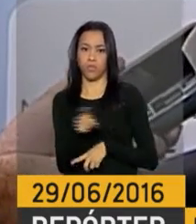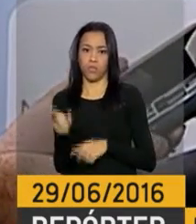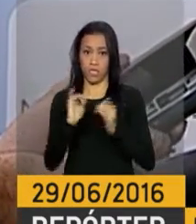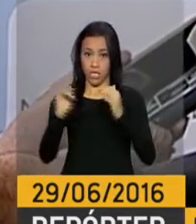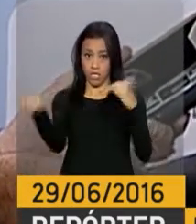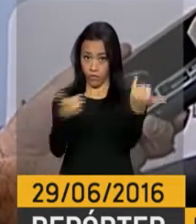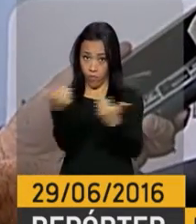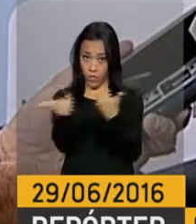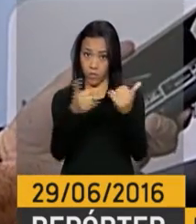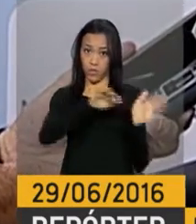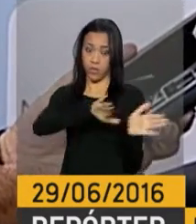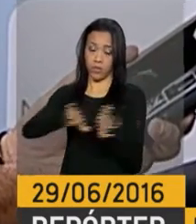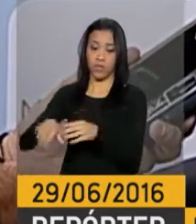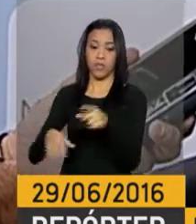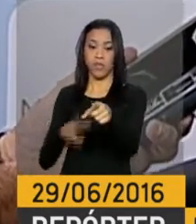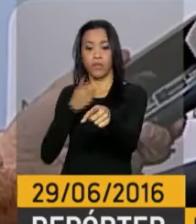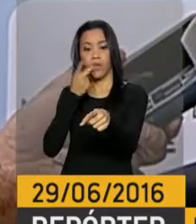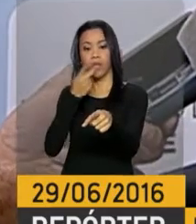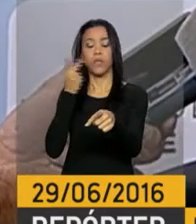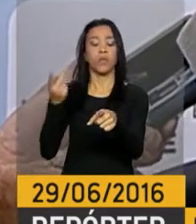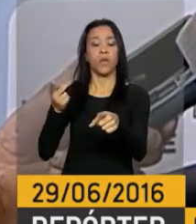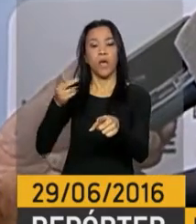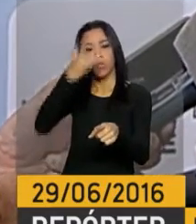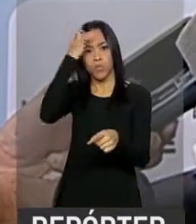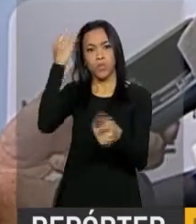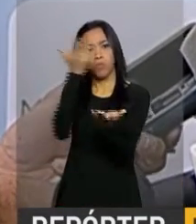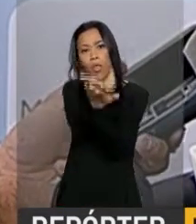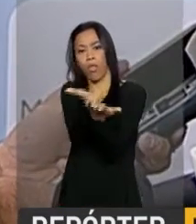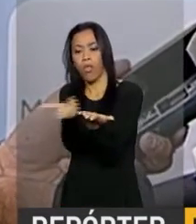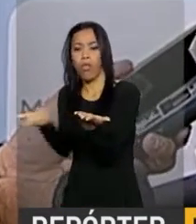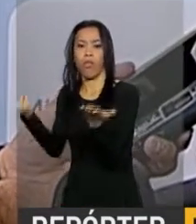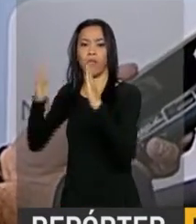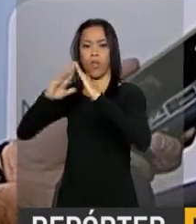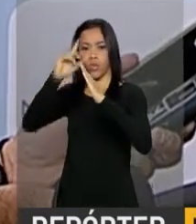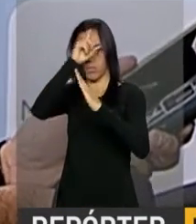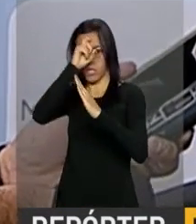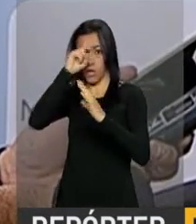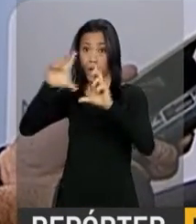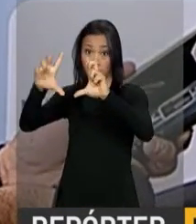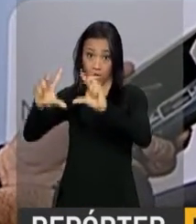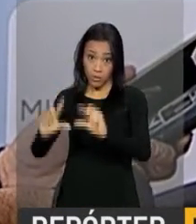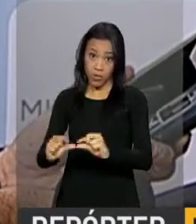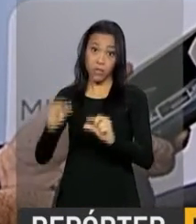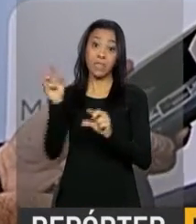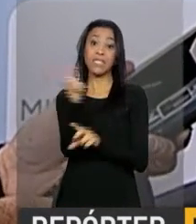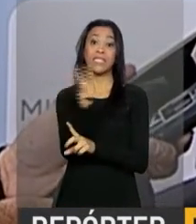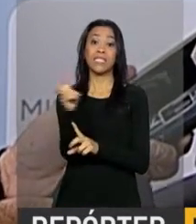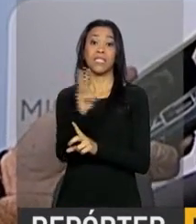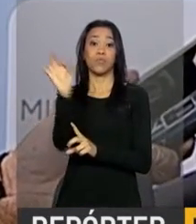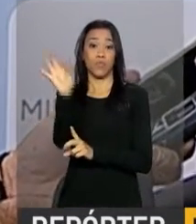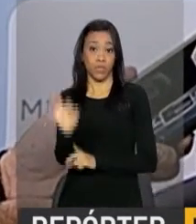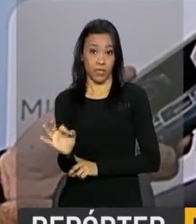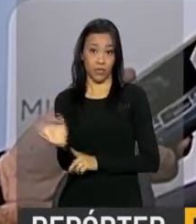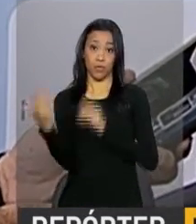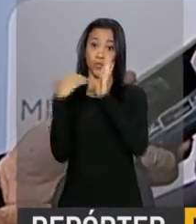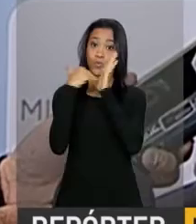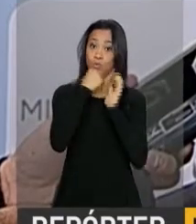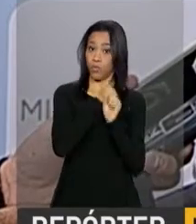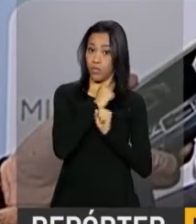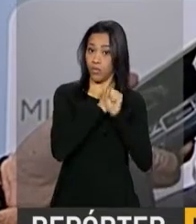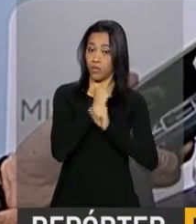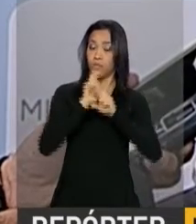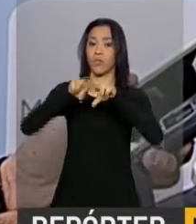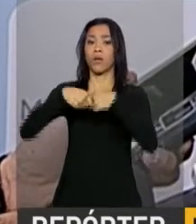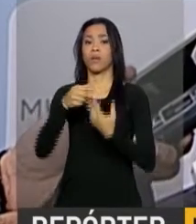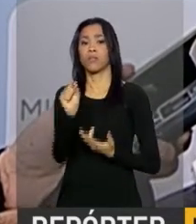As internações hospitalares por hipertensão reduziram 33% nos últimos anos em função, né,